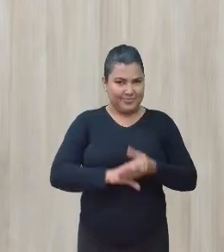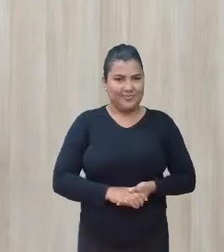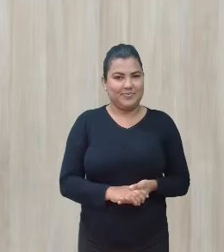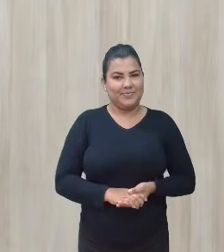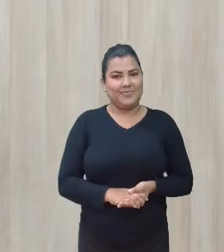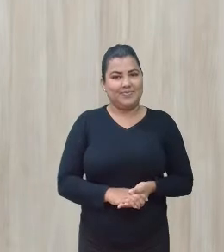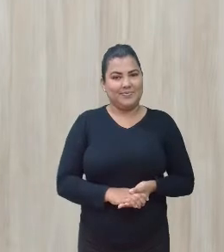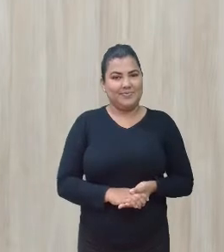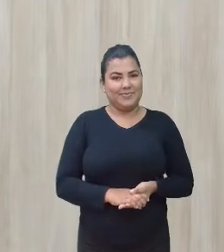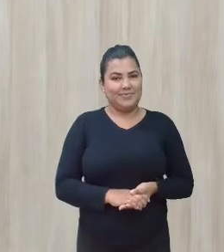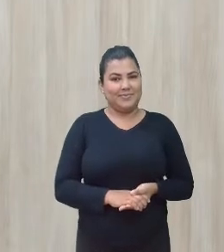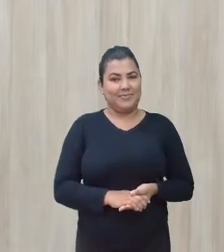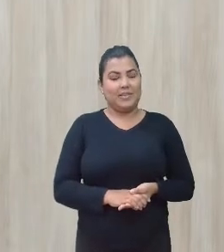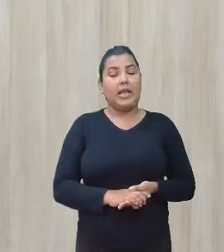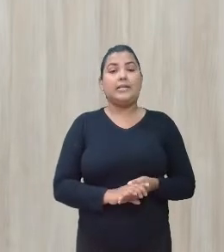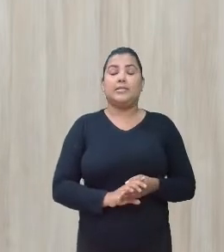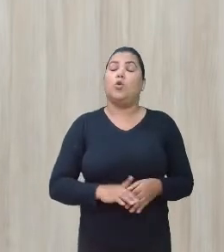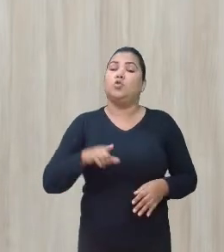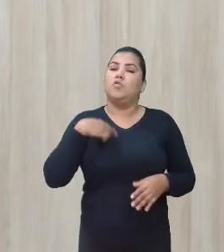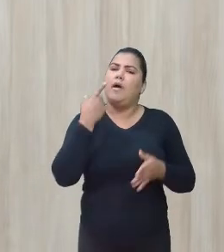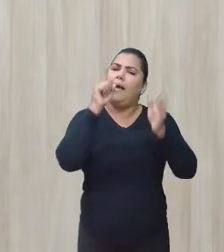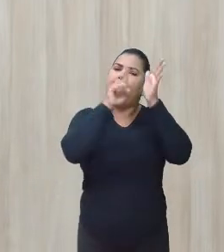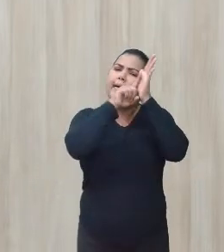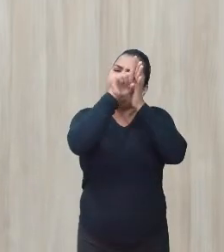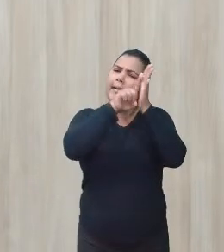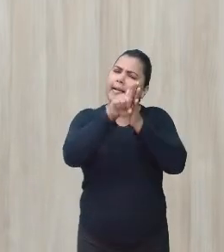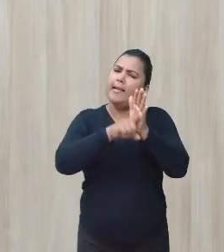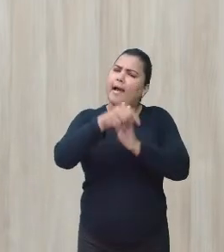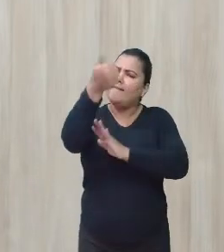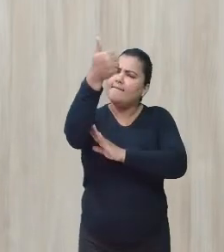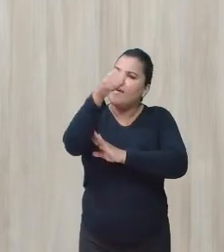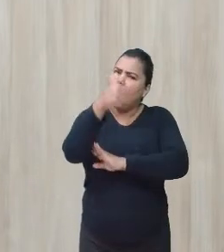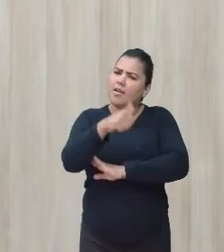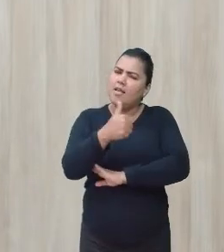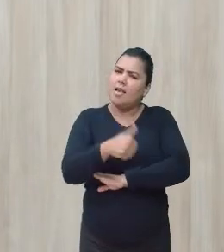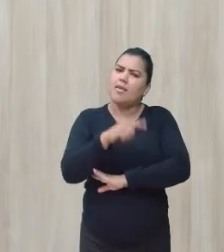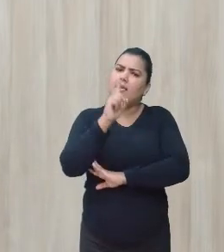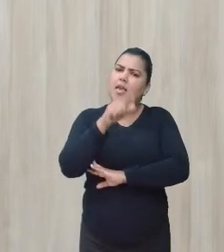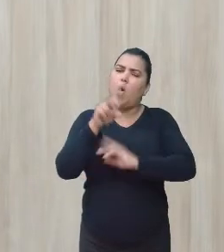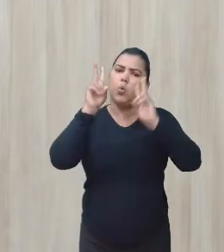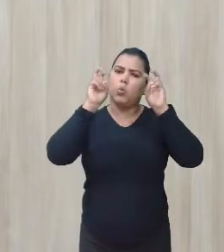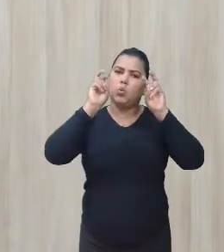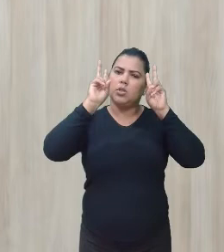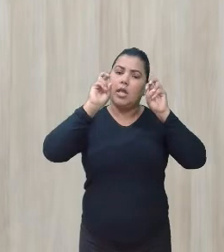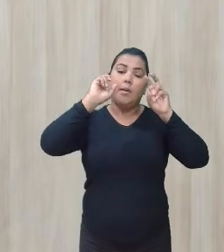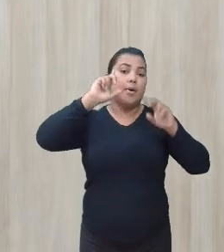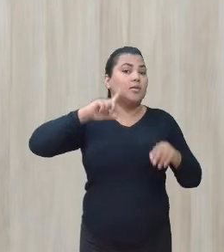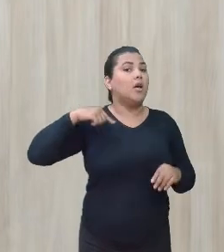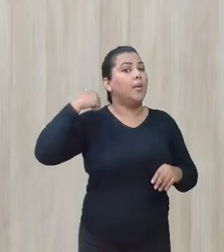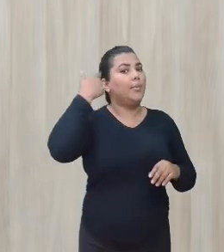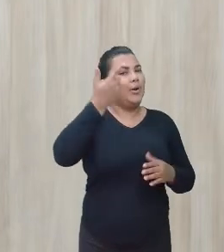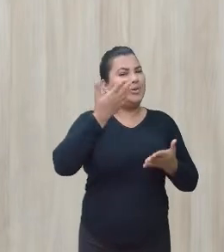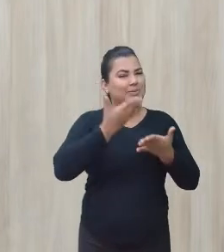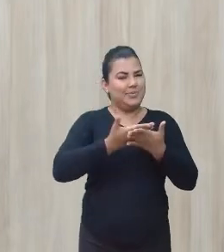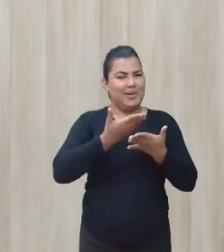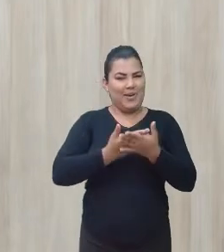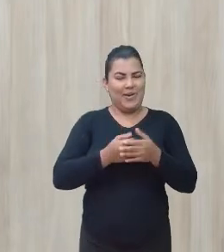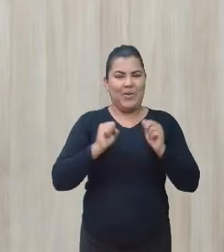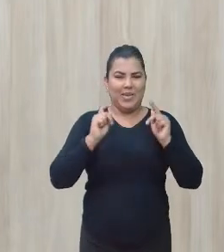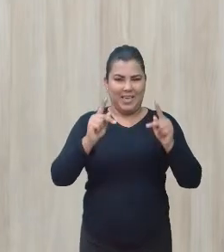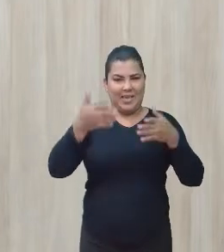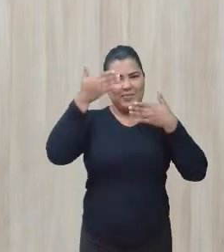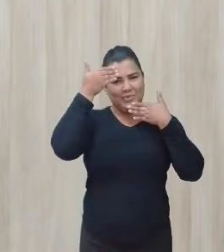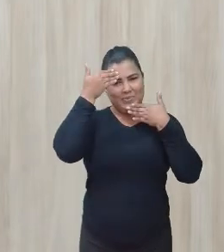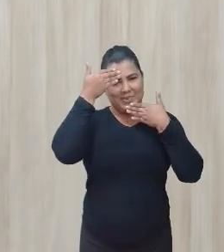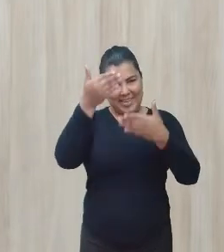a gente vai fazer uma análise dessa maneira aí, que é o tema que a gente vai trabalhar na próxima aula, ok? Muito